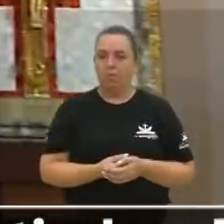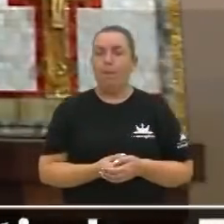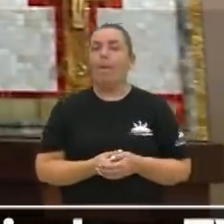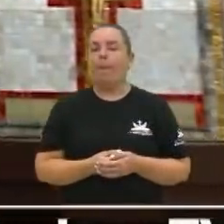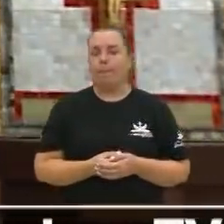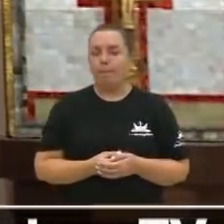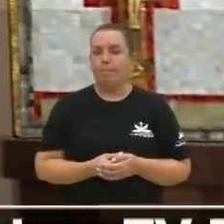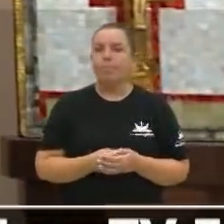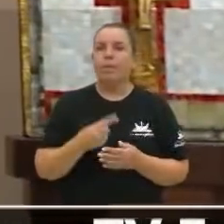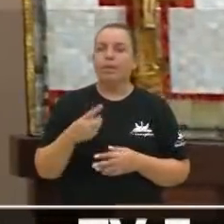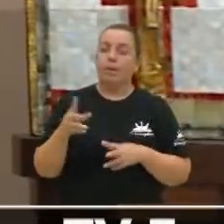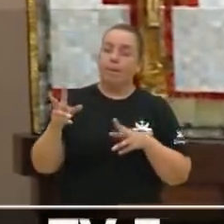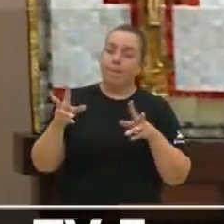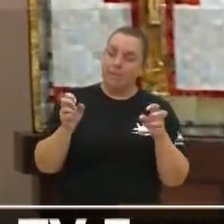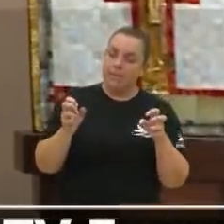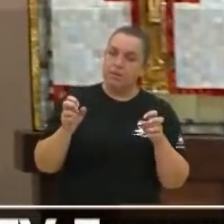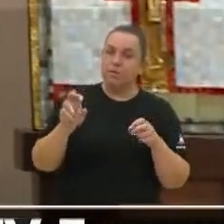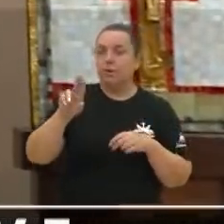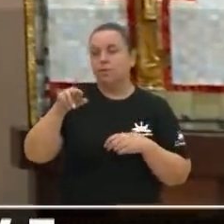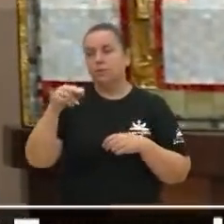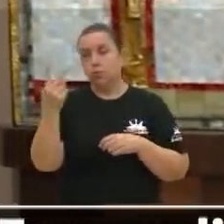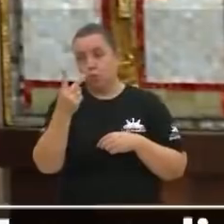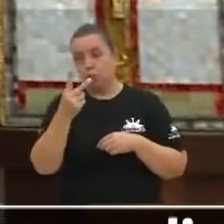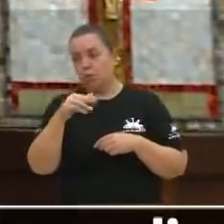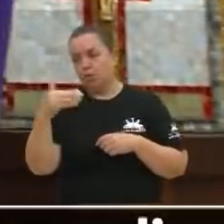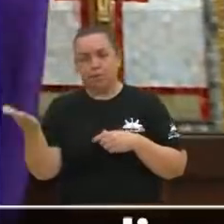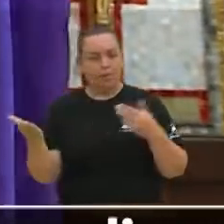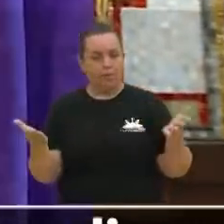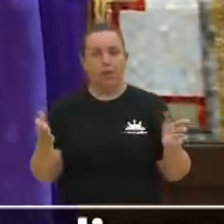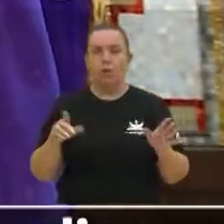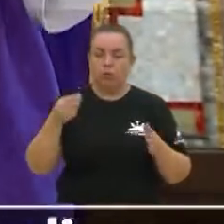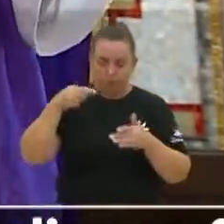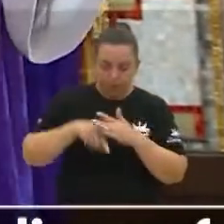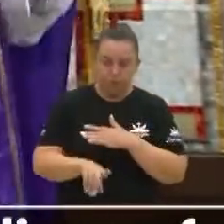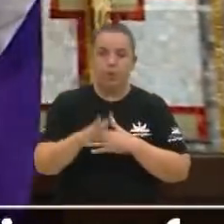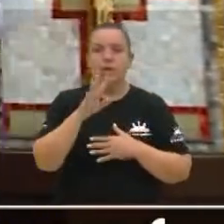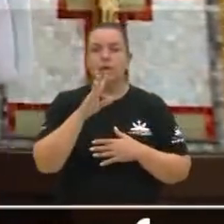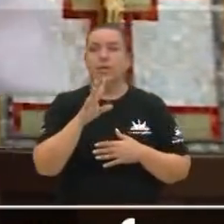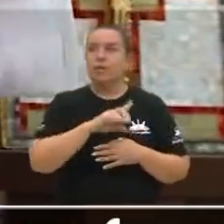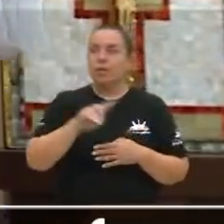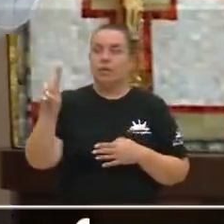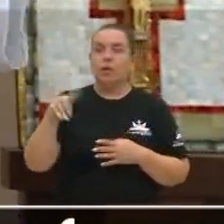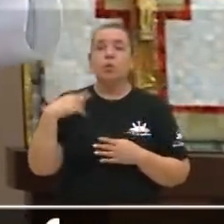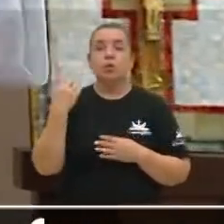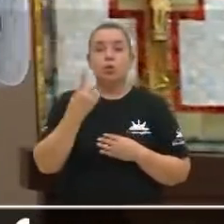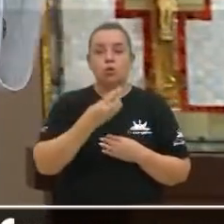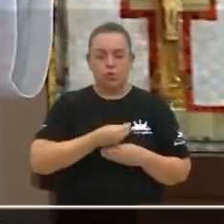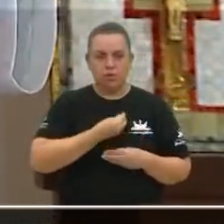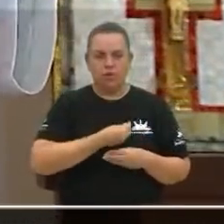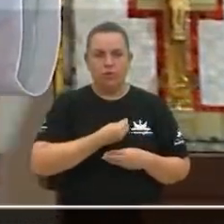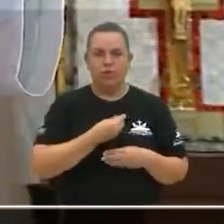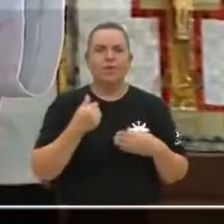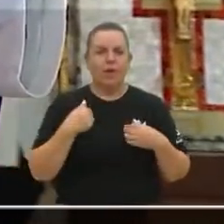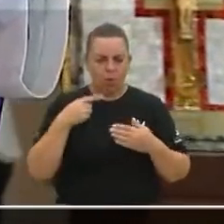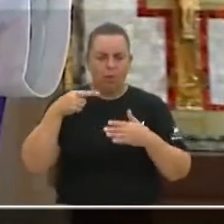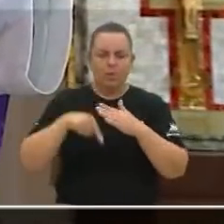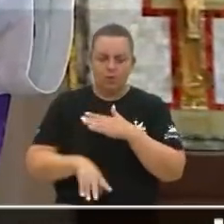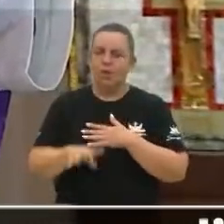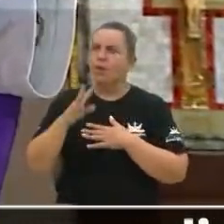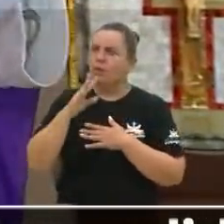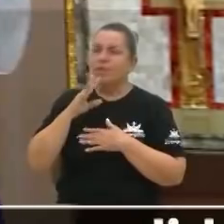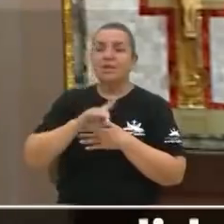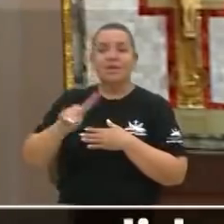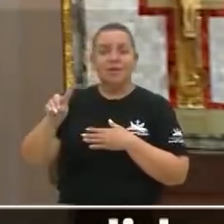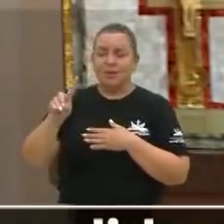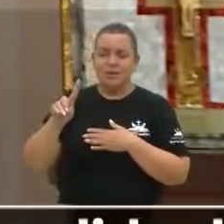E então percebi esses dois lados quando mergulhamos em Deus e o nosso a vida inteira ou mergulhar em Deus